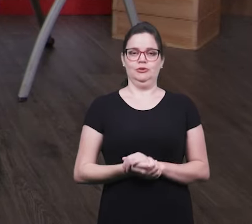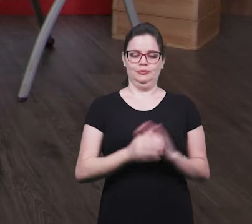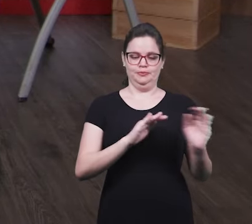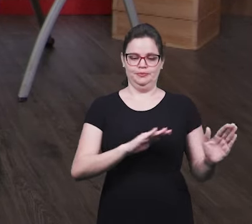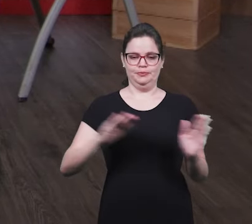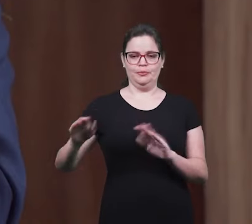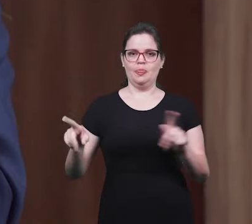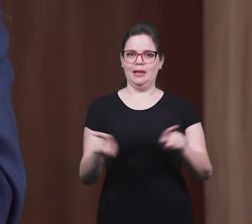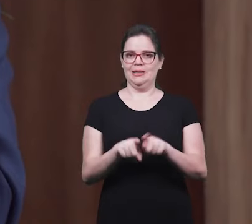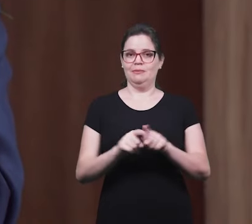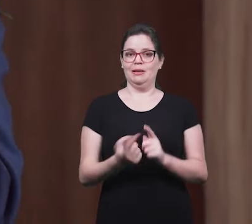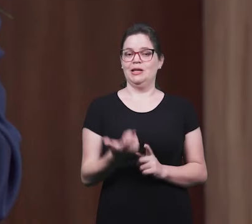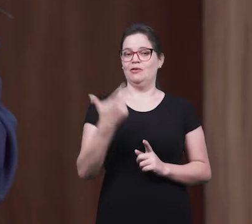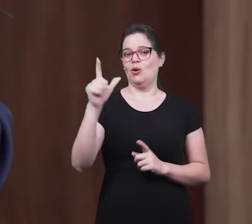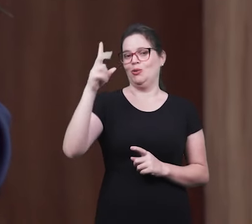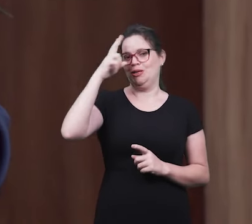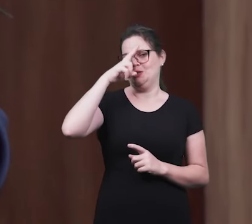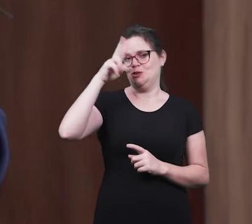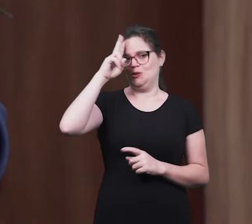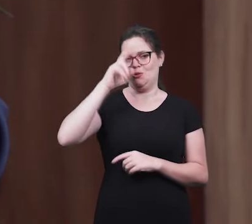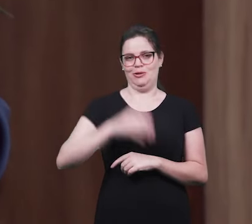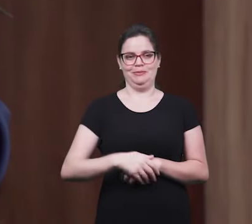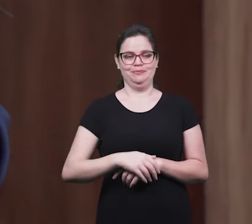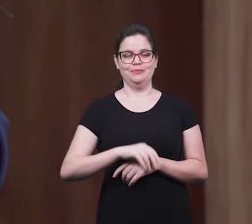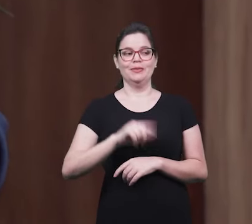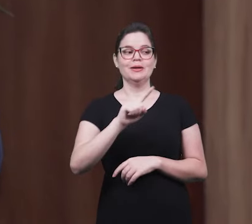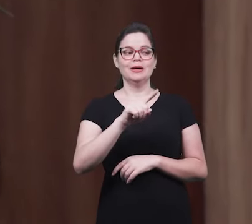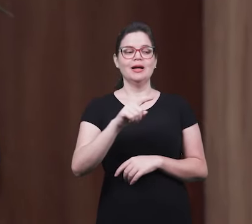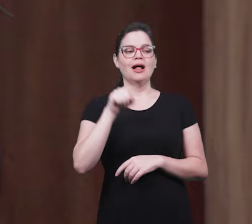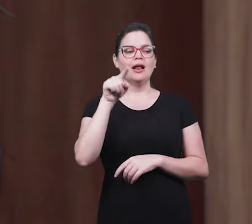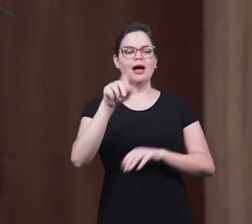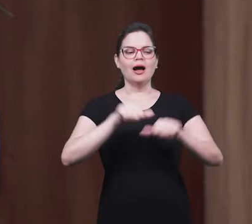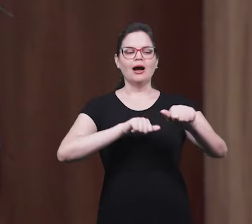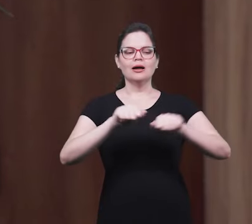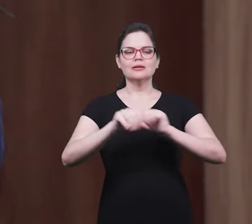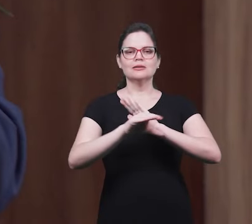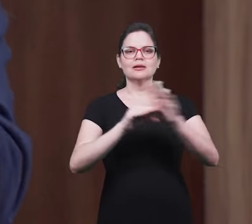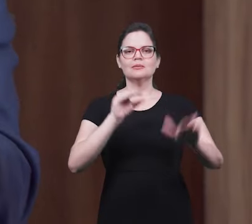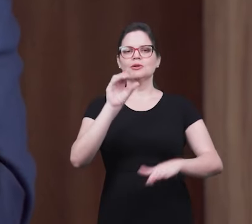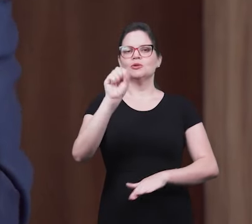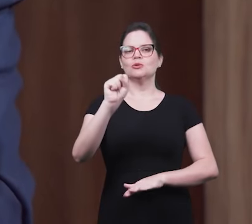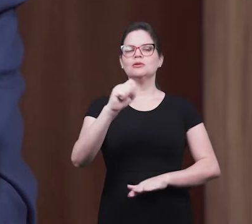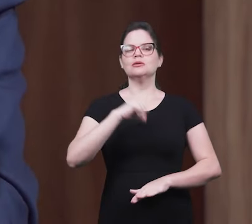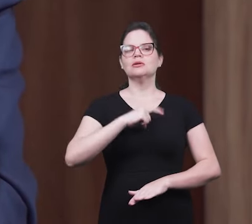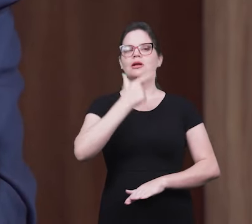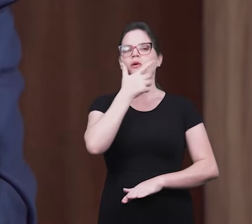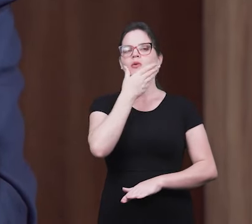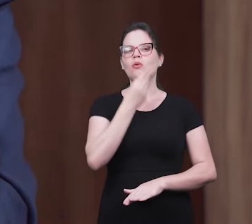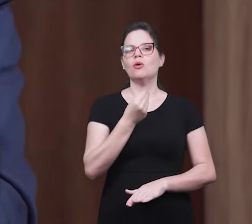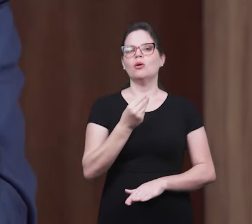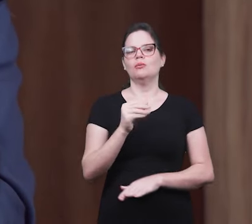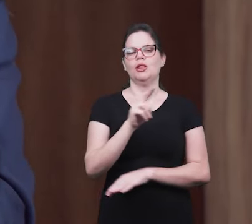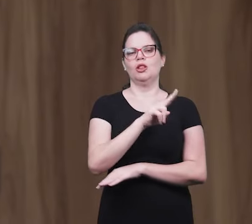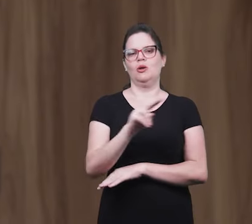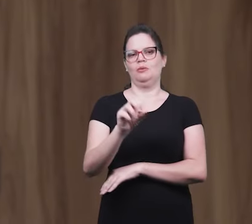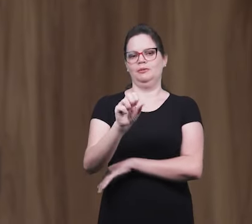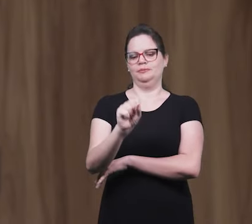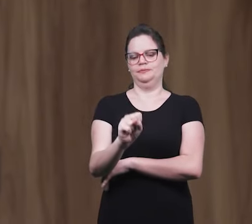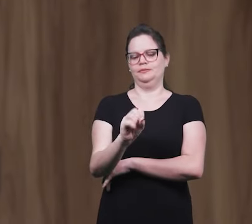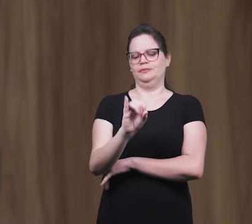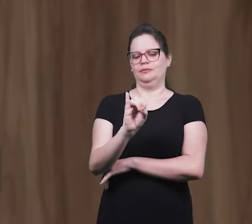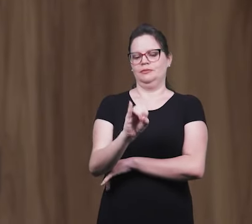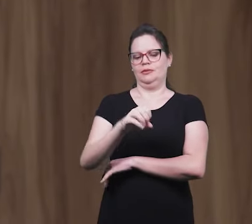em Atos 8, fala de um homem chamado Simão. O que aconteceu com Simão que pode